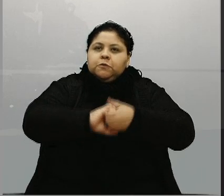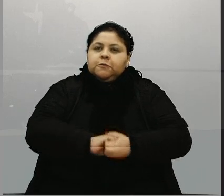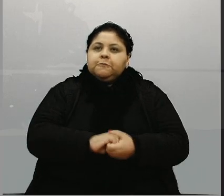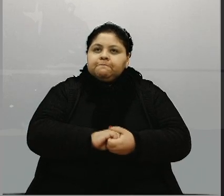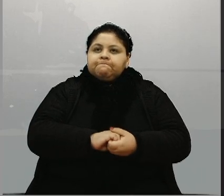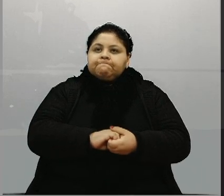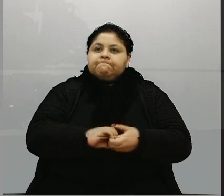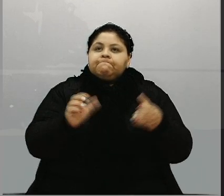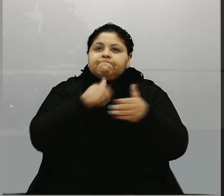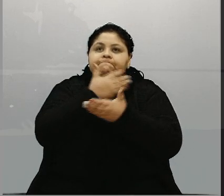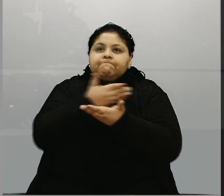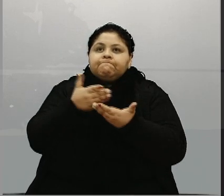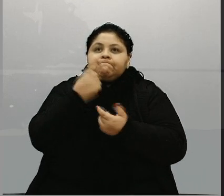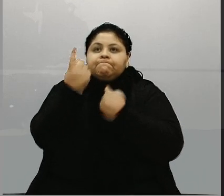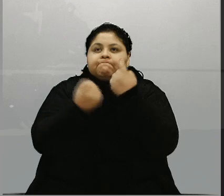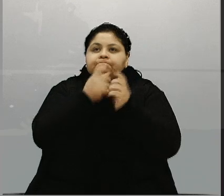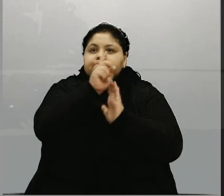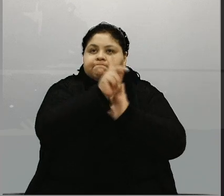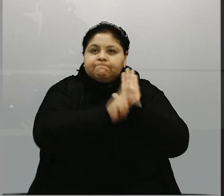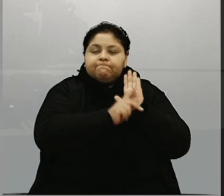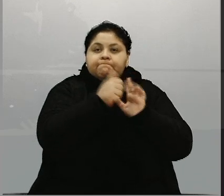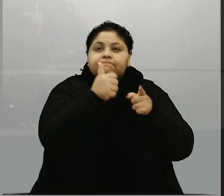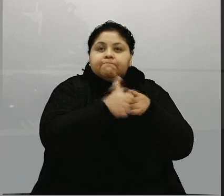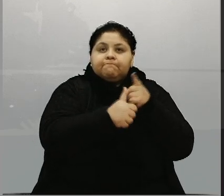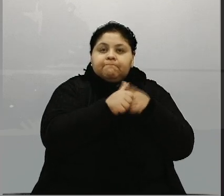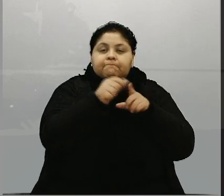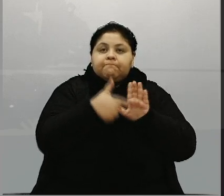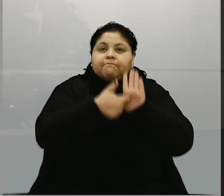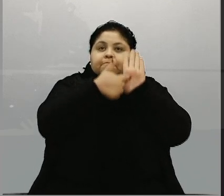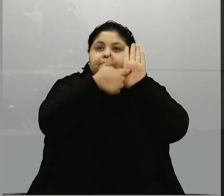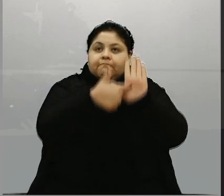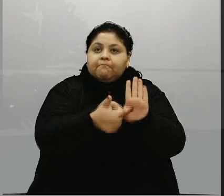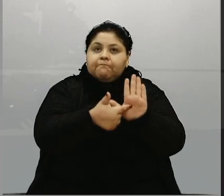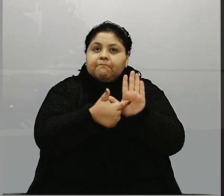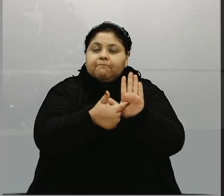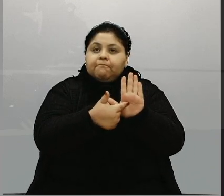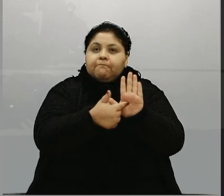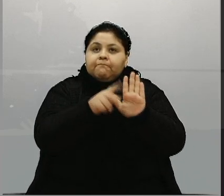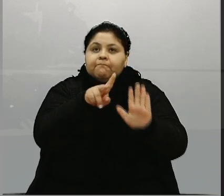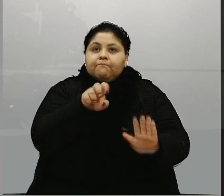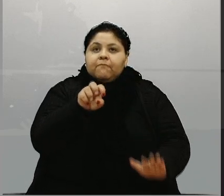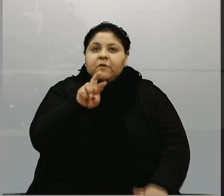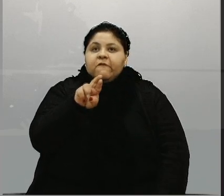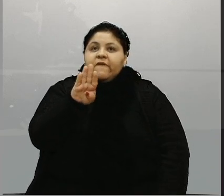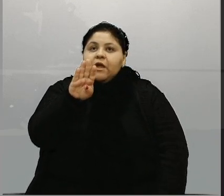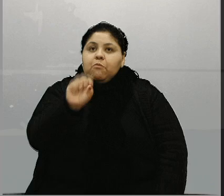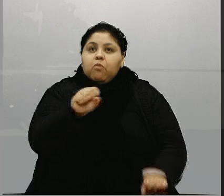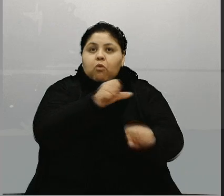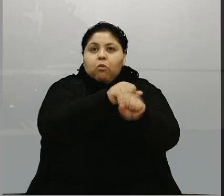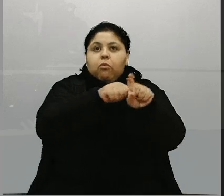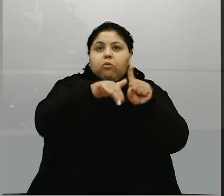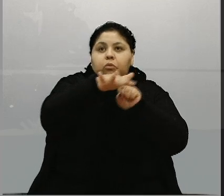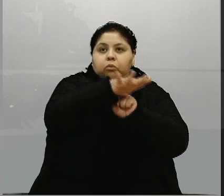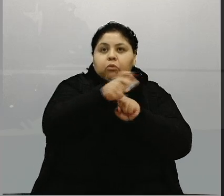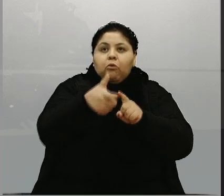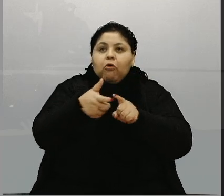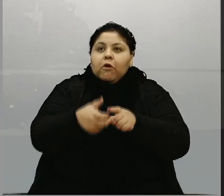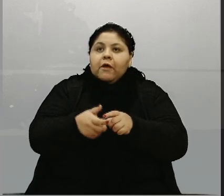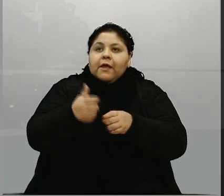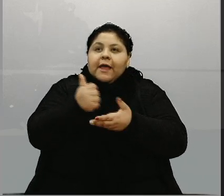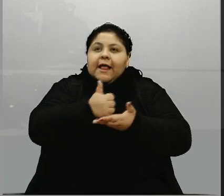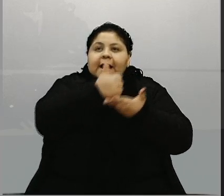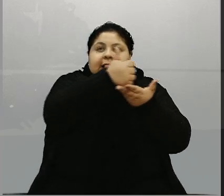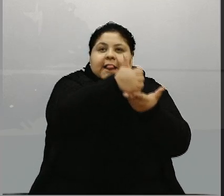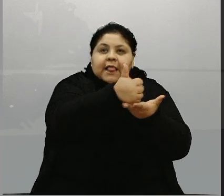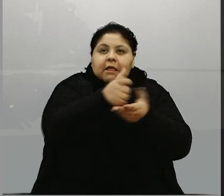Vamos começar com alguns dos nossos projetos. O primeiro eu quero apresentar para vocês o nosso projeto Verbo Social. Ele busca assistir a quem precisa,